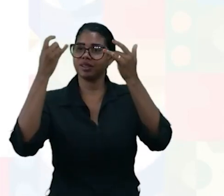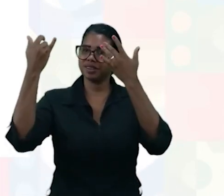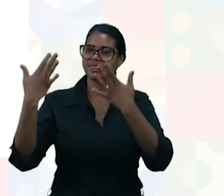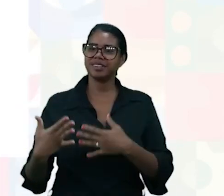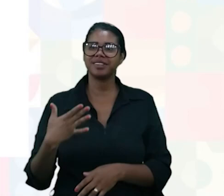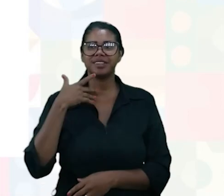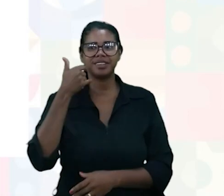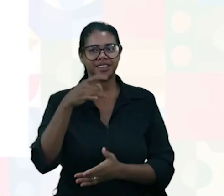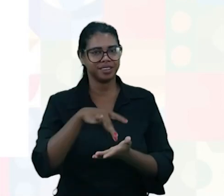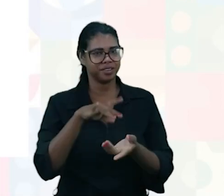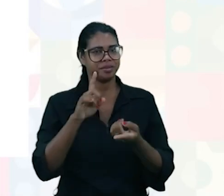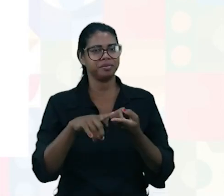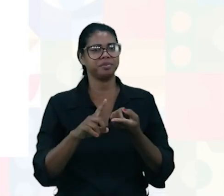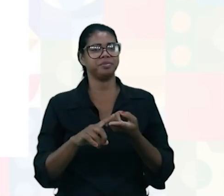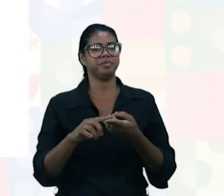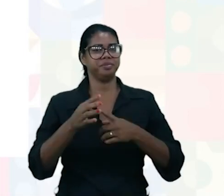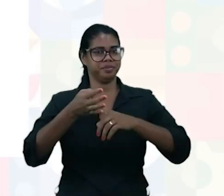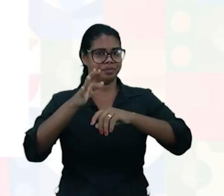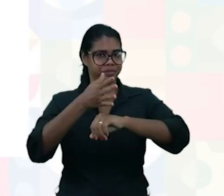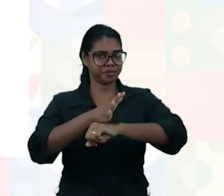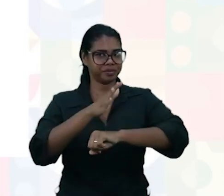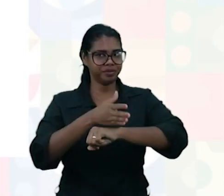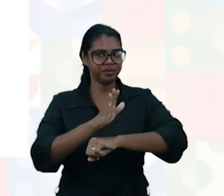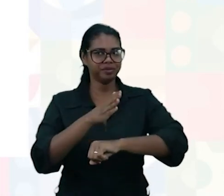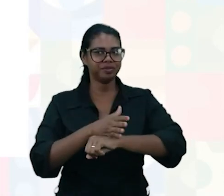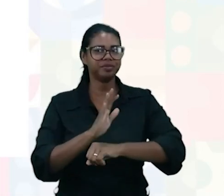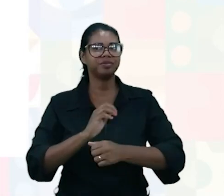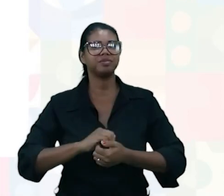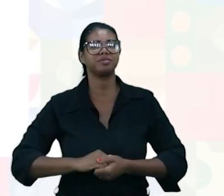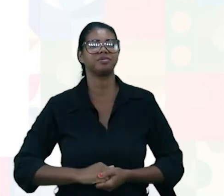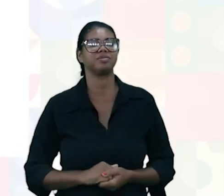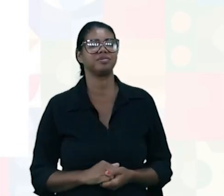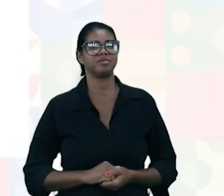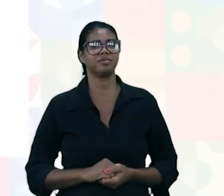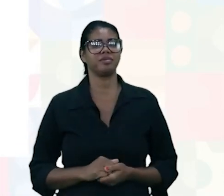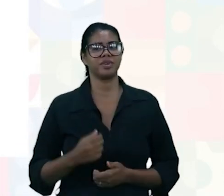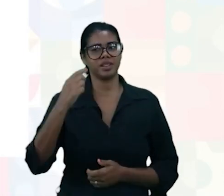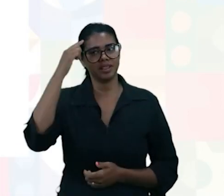um exemplo bem prático. Quando a gente pensa na substância,